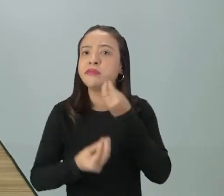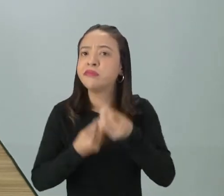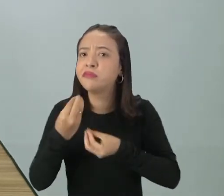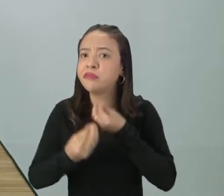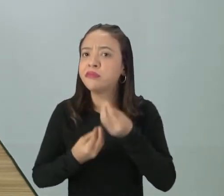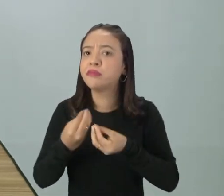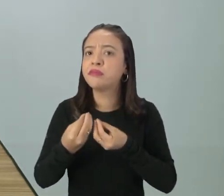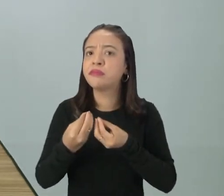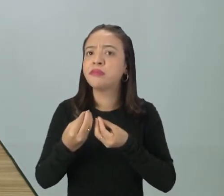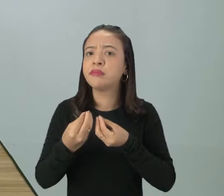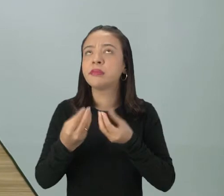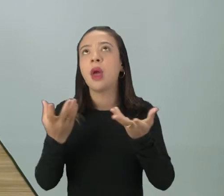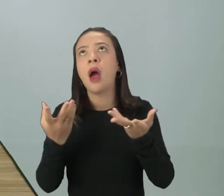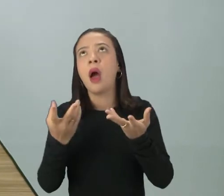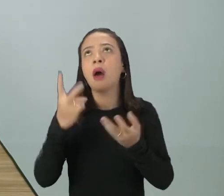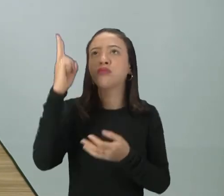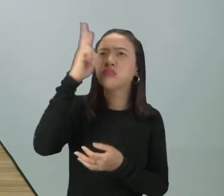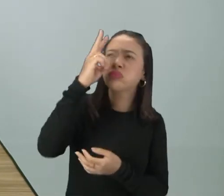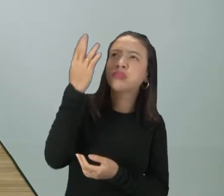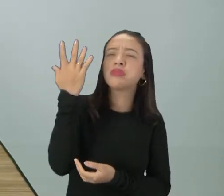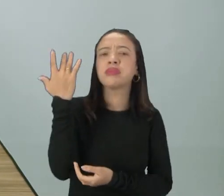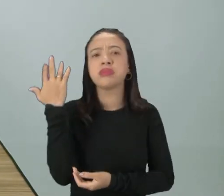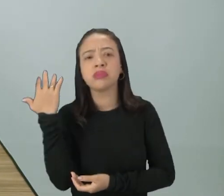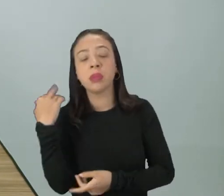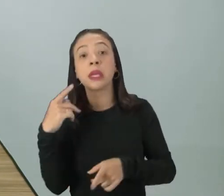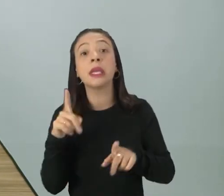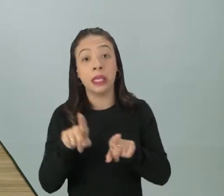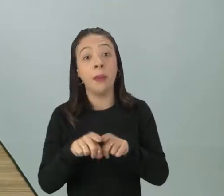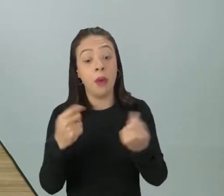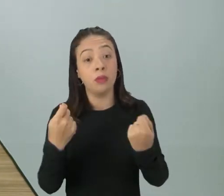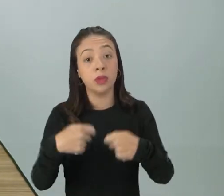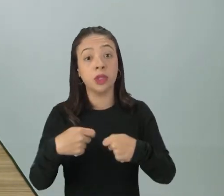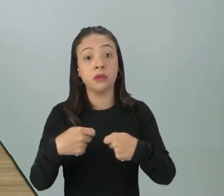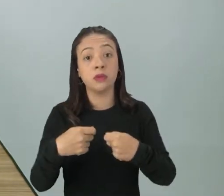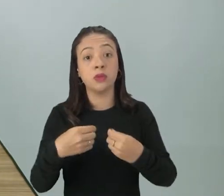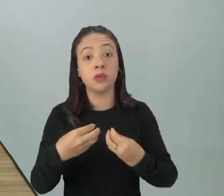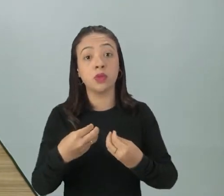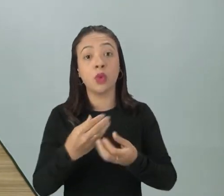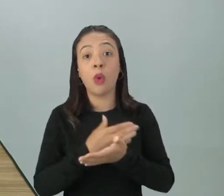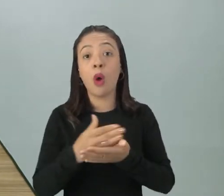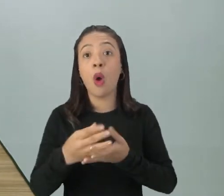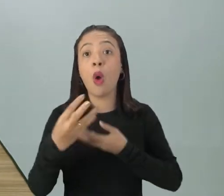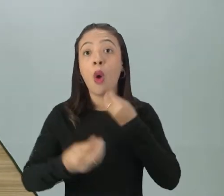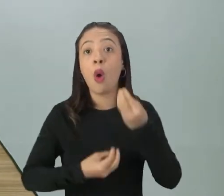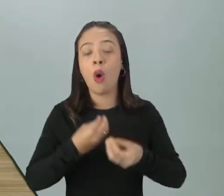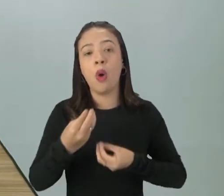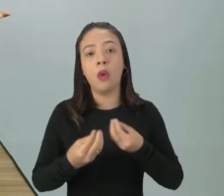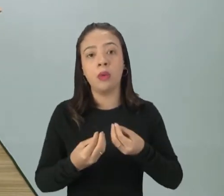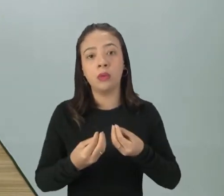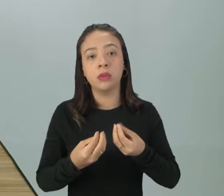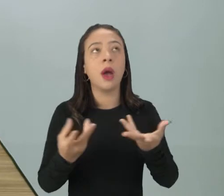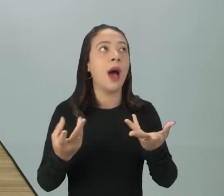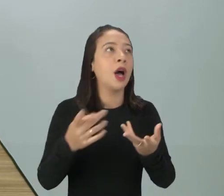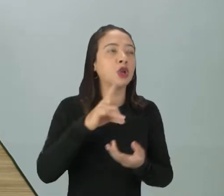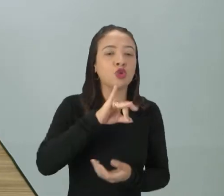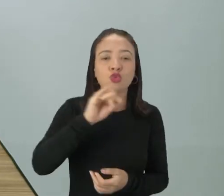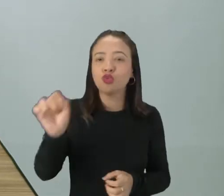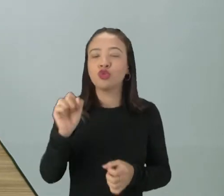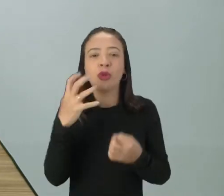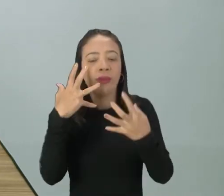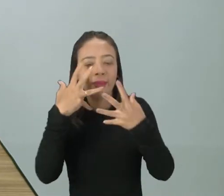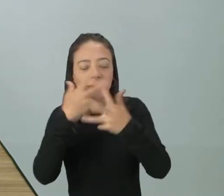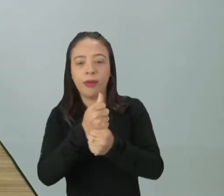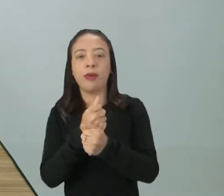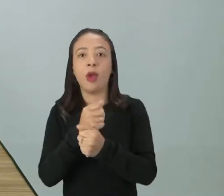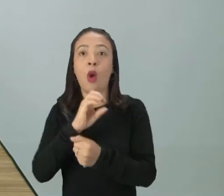começa? Era uma vez, mas pode começar de outra forma? Sim, em um belo dia, em